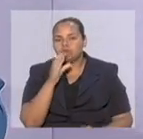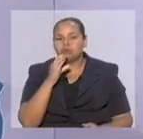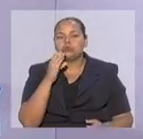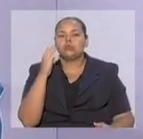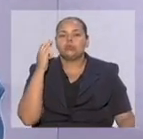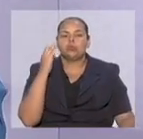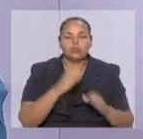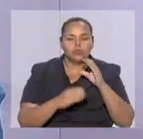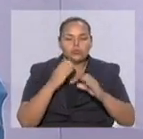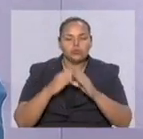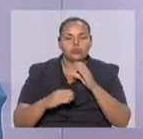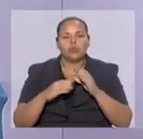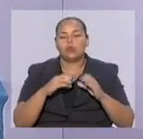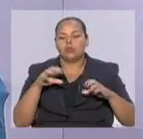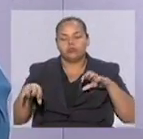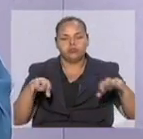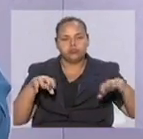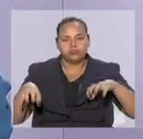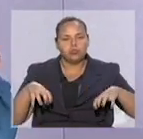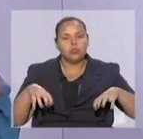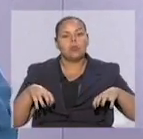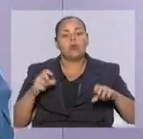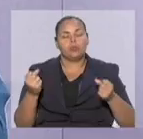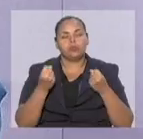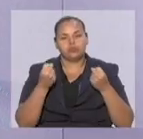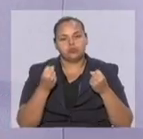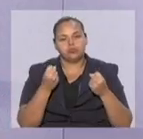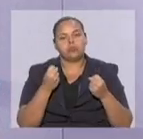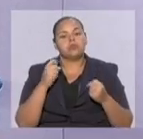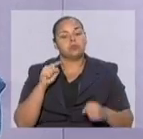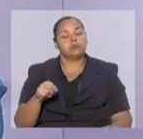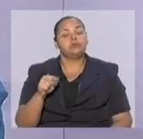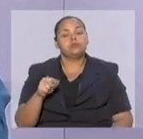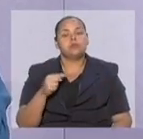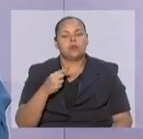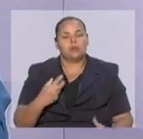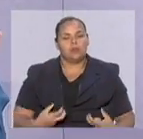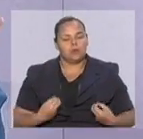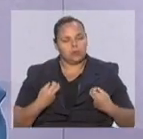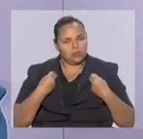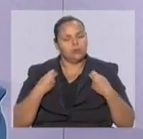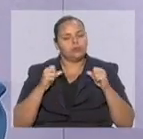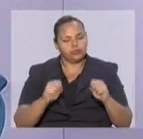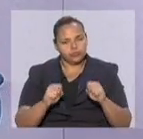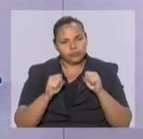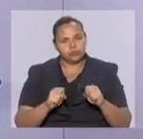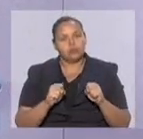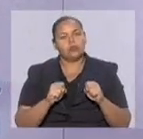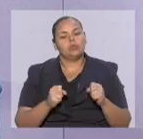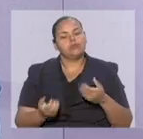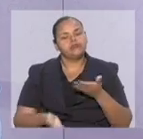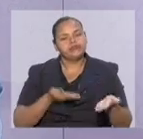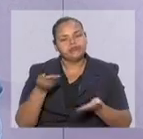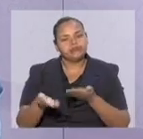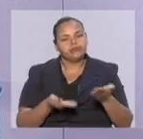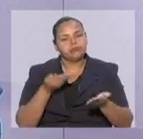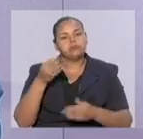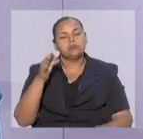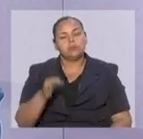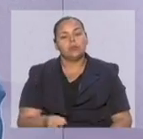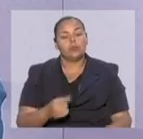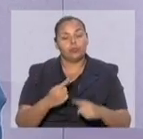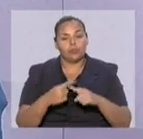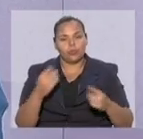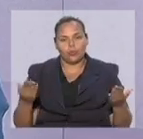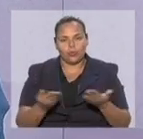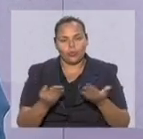essa comunicação entre os setores, os vários setores, níveis de poder e que lidam com a questão câncer, para que se possa dar o atendimento